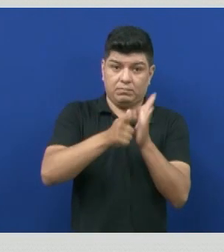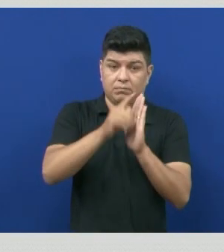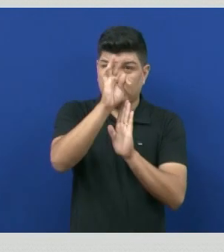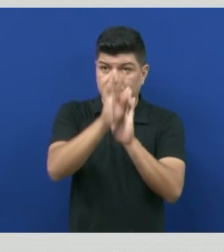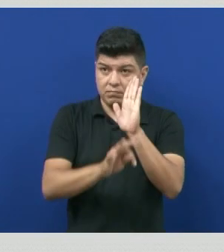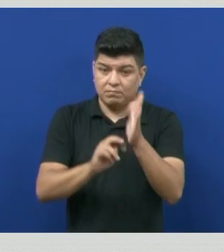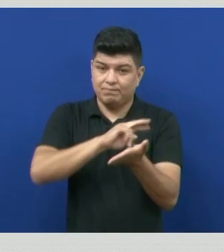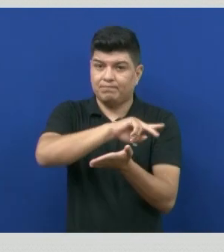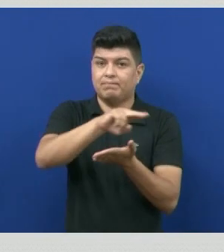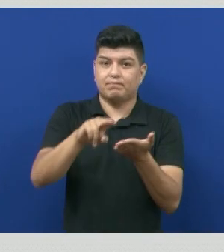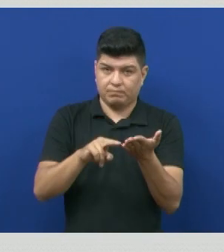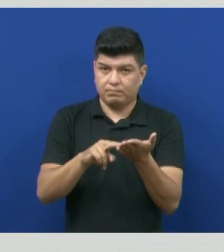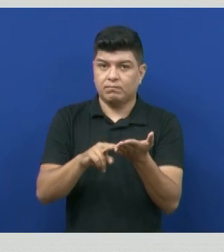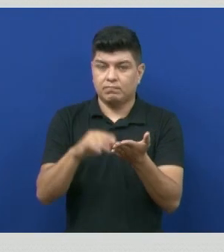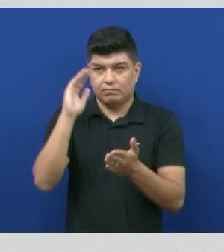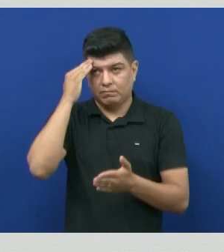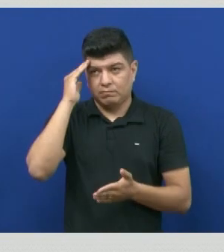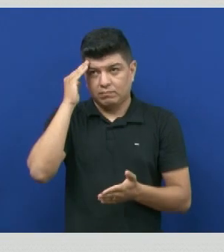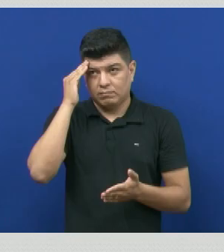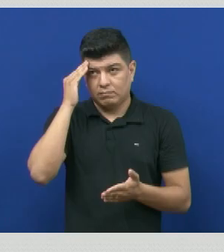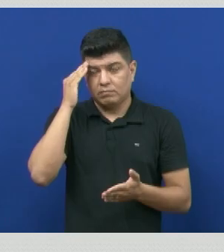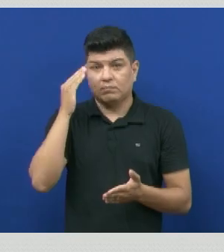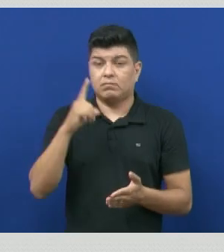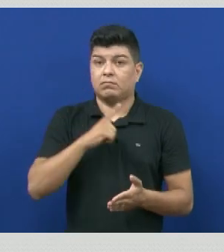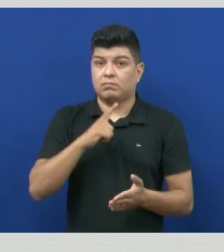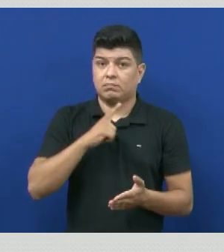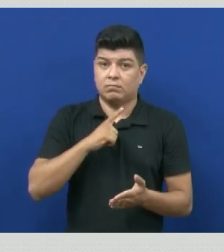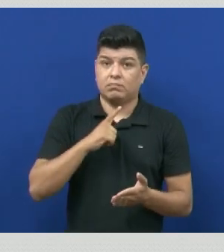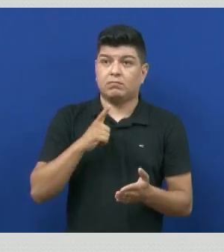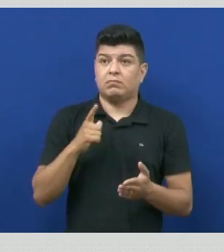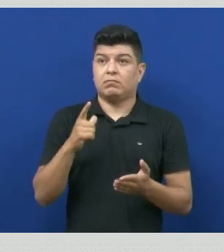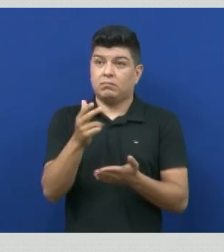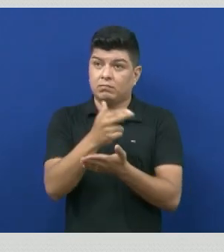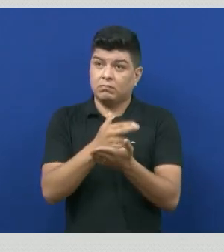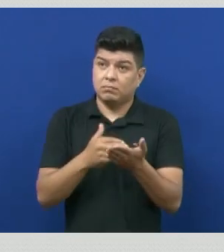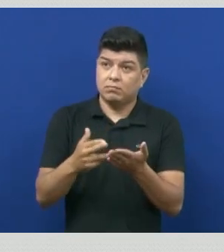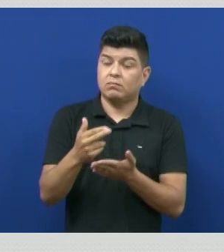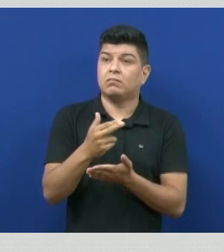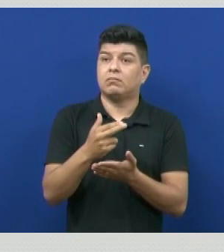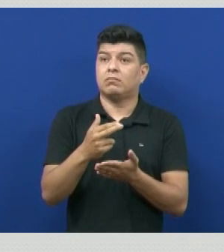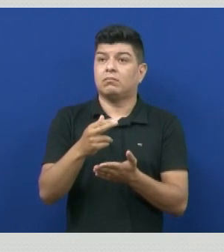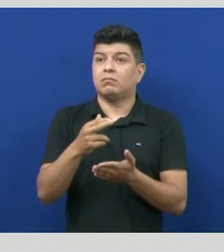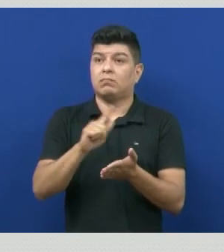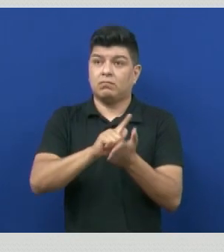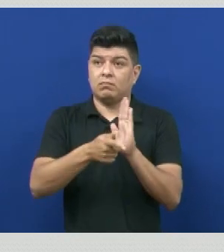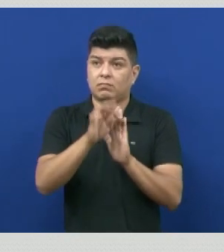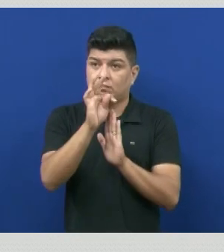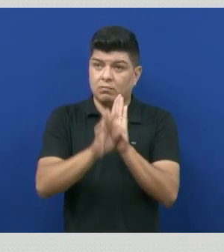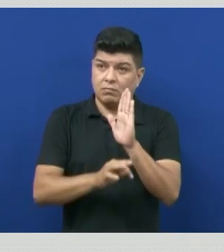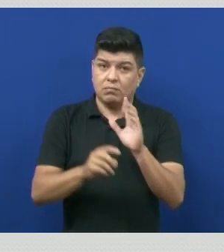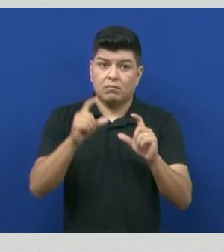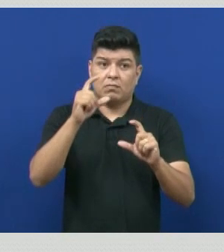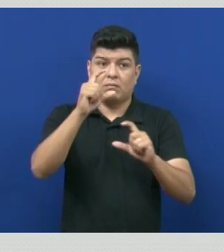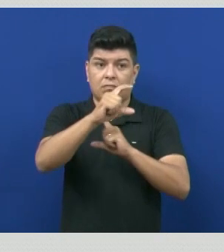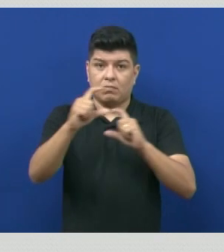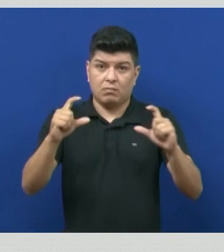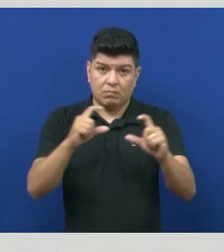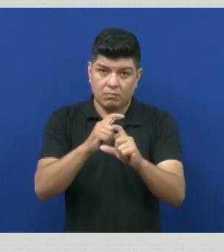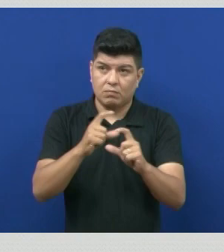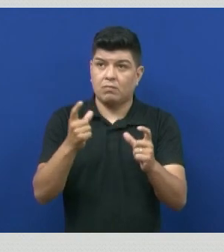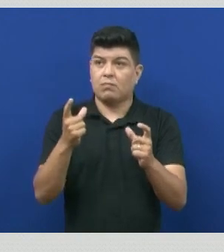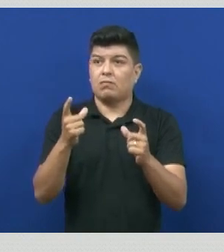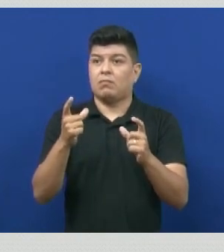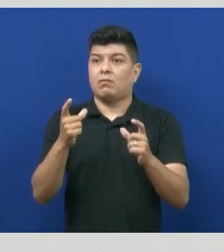para que vocês compreendam o que sejam. Nós temos uma tirinha, que é um gênero textual, uma charge,